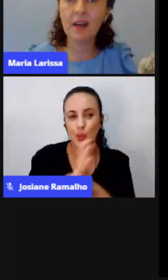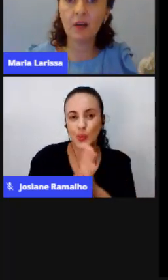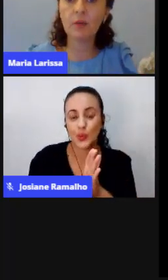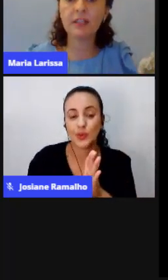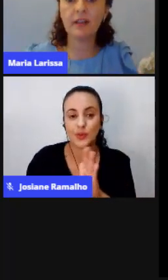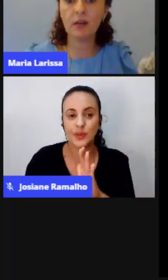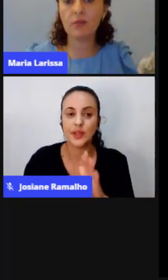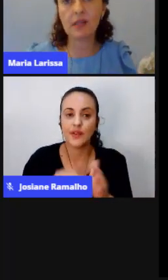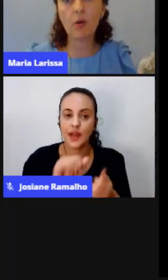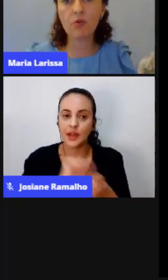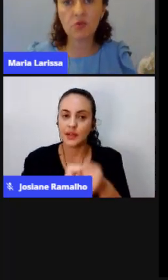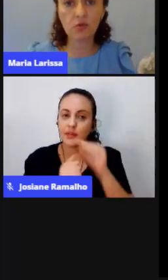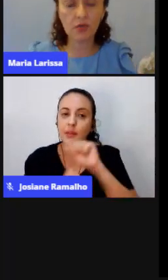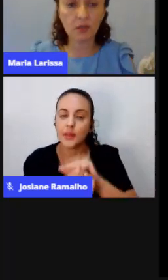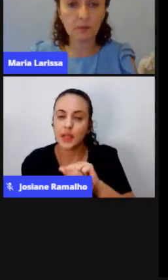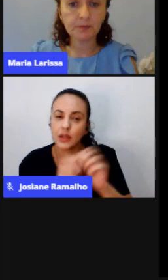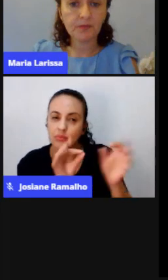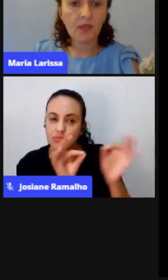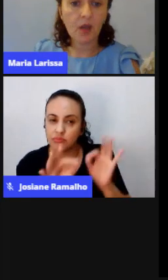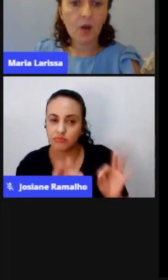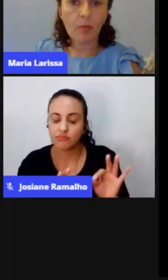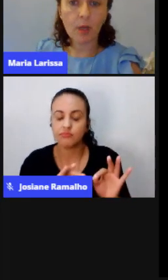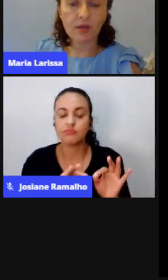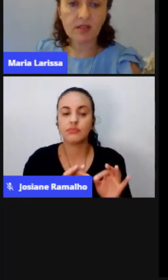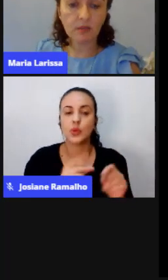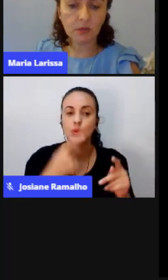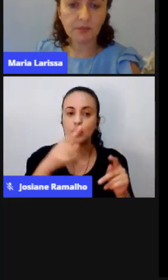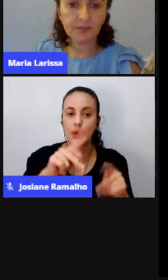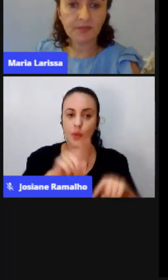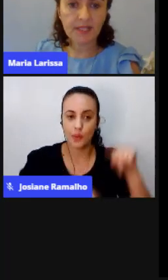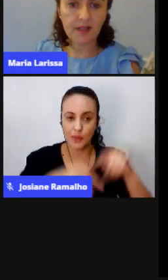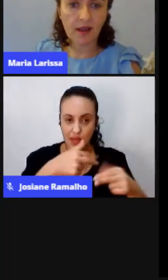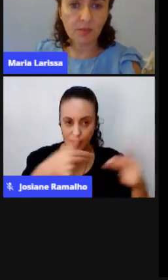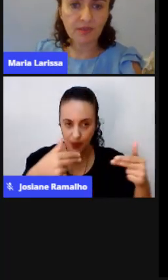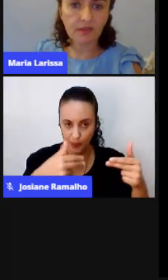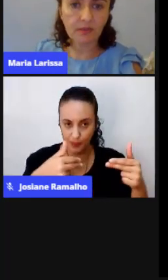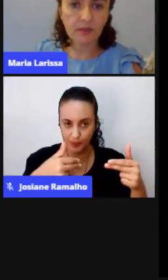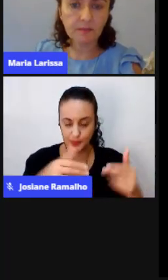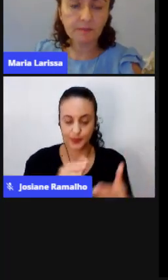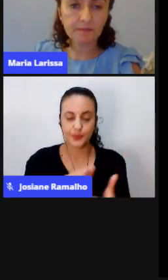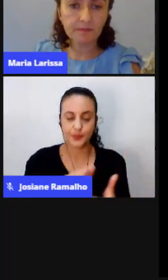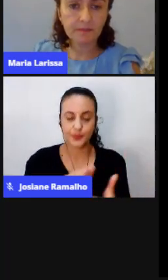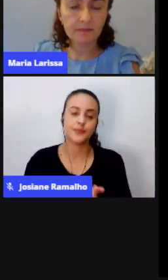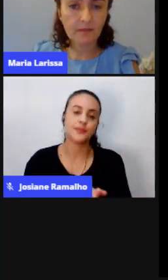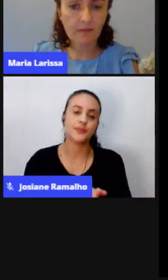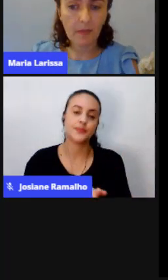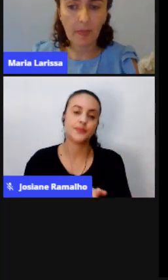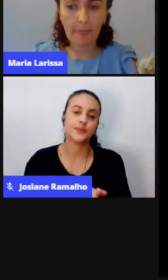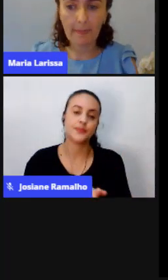desse material que você construiu. Próximo slide, por favor.